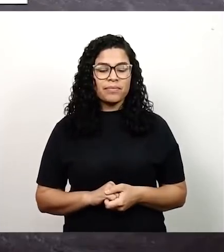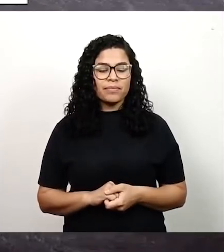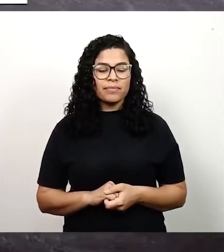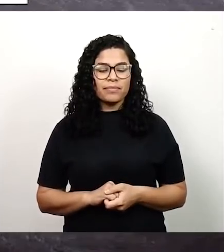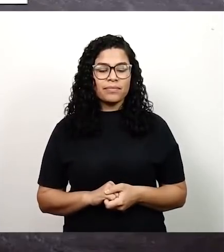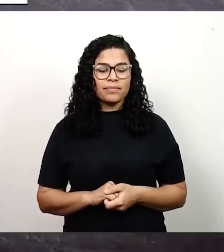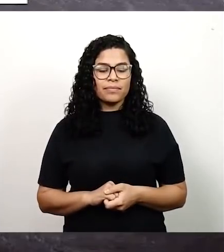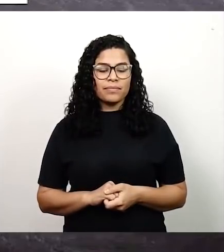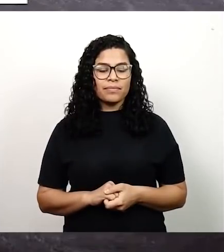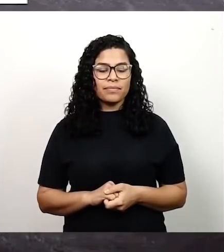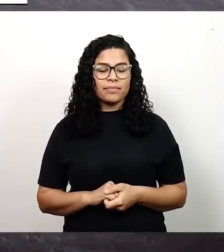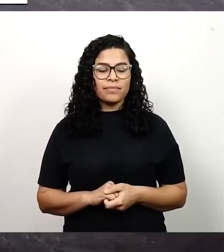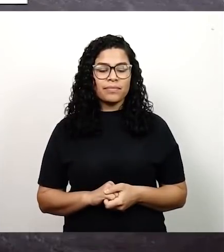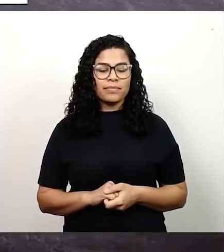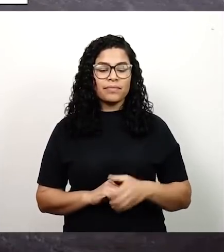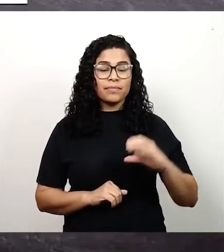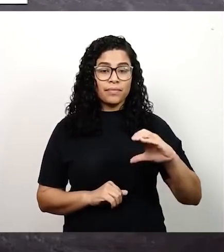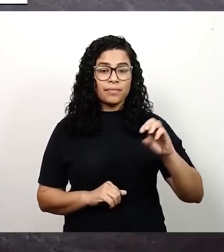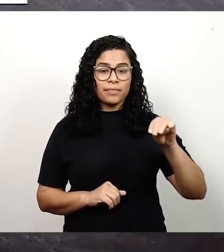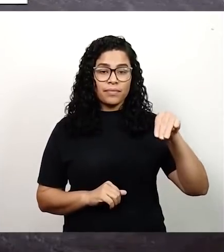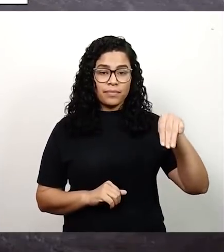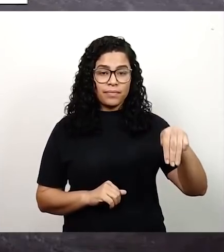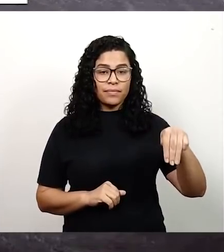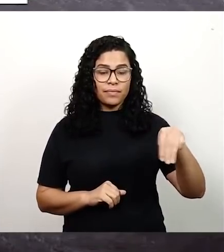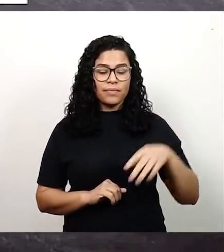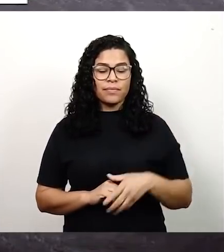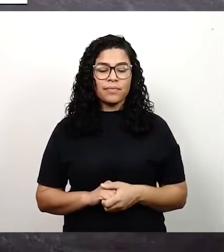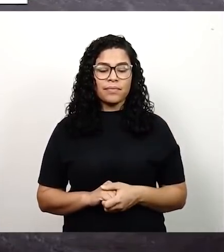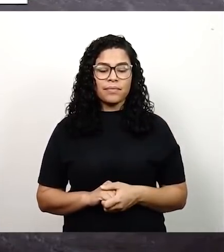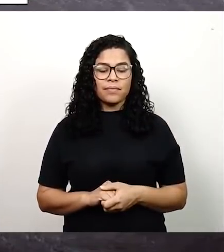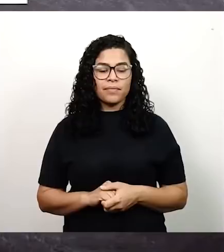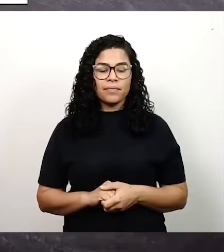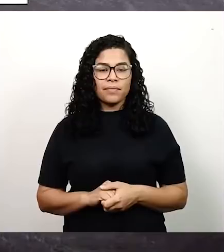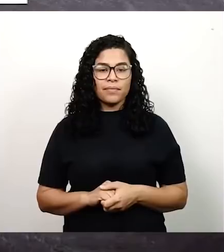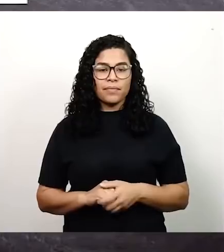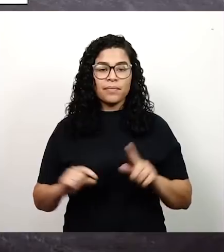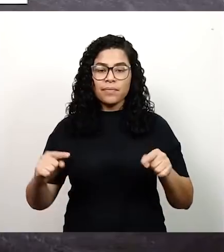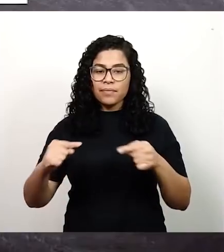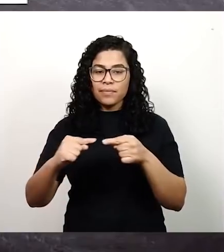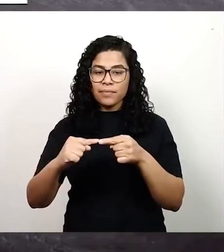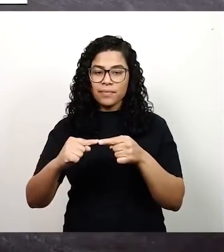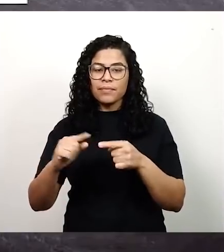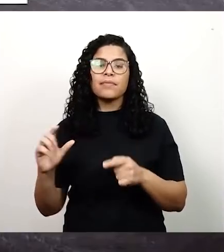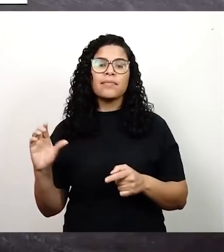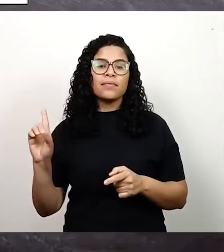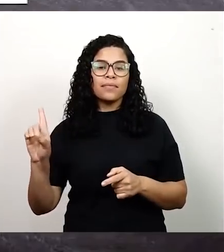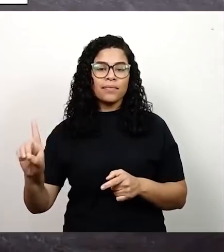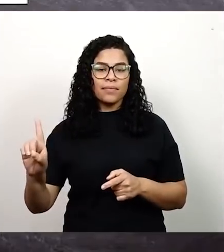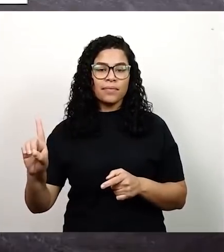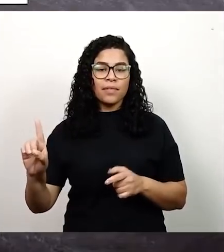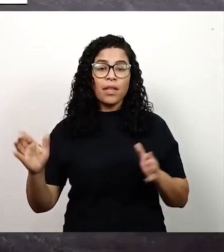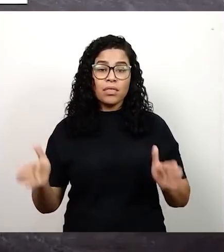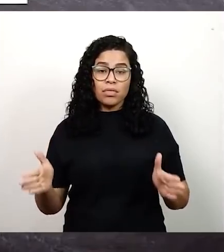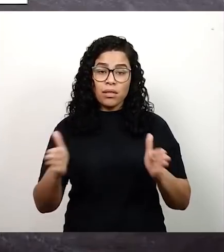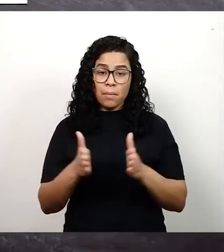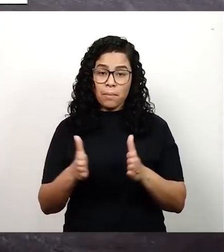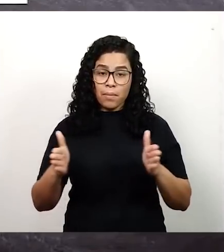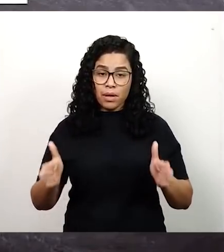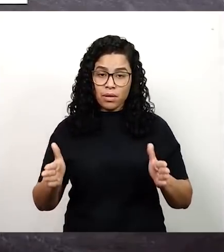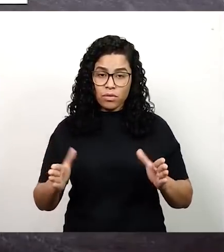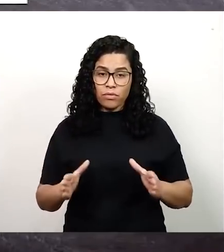A palavra centímetros está relacionada com a letrinha D, o tamanho da forma para assar o